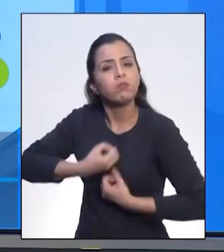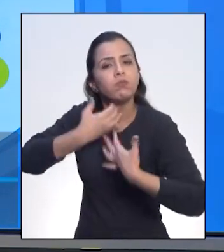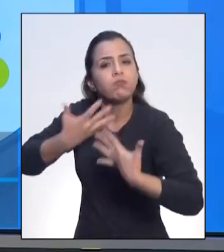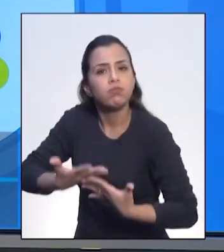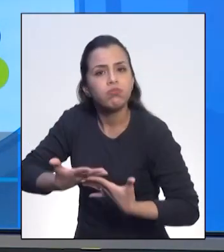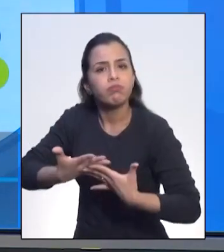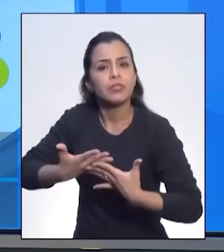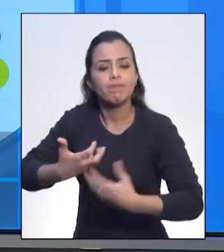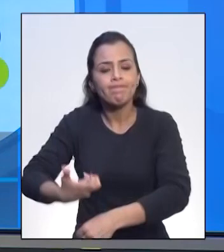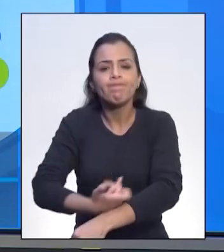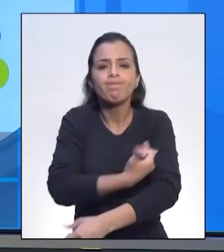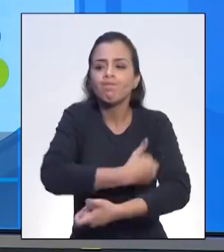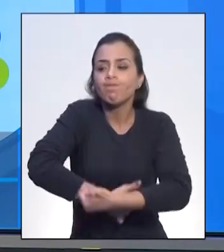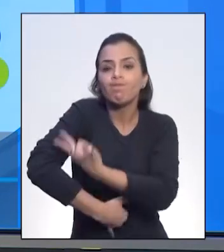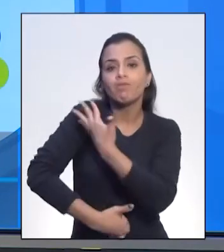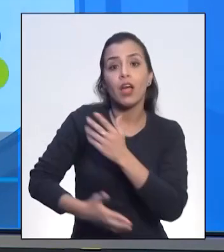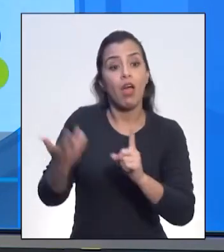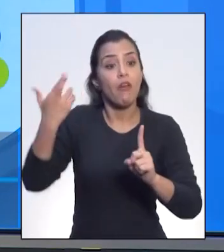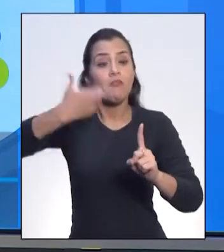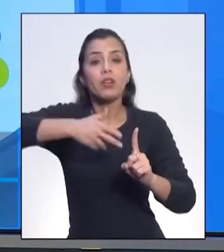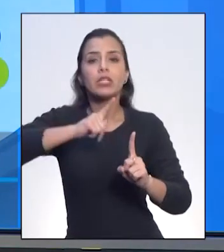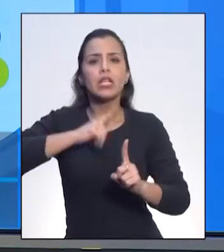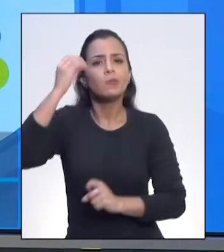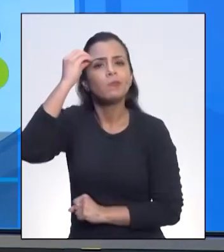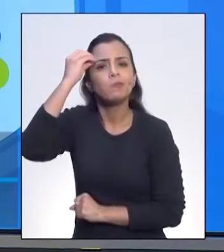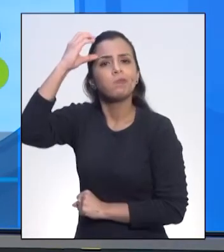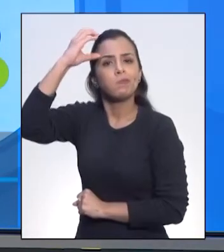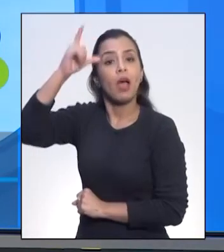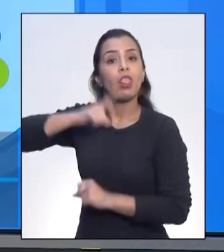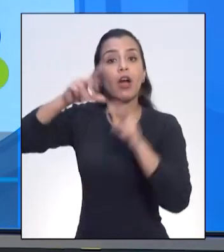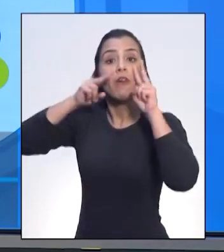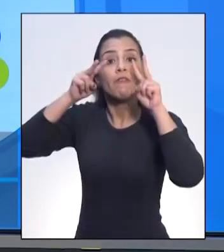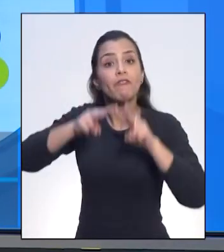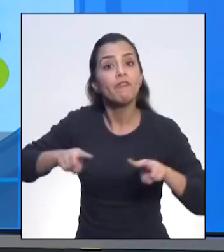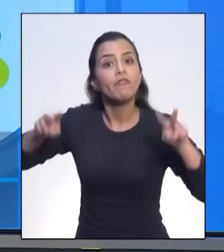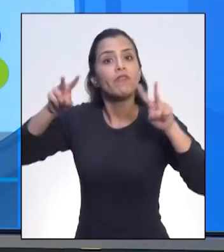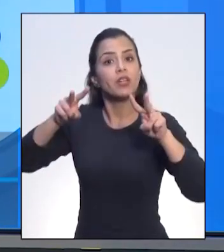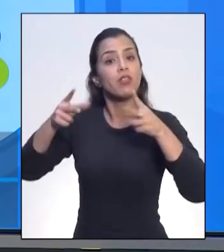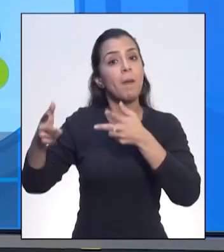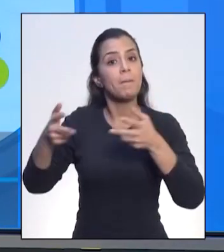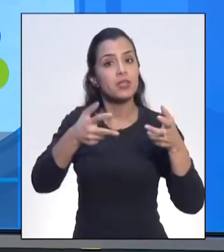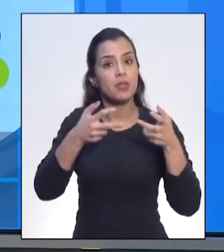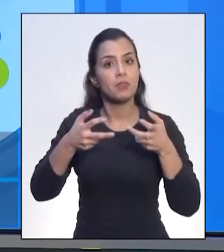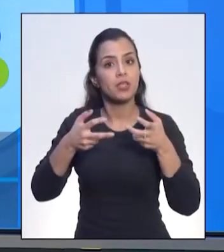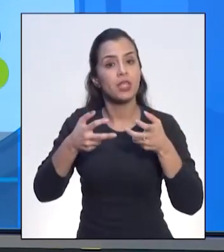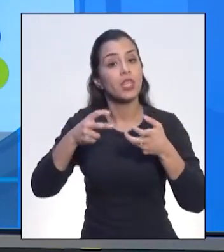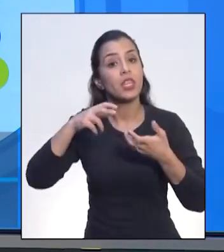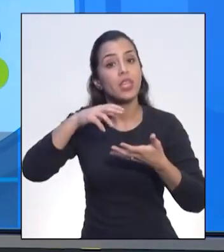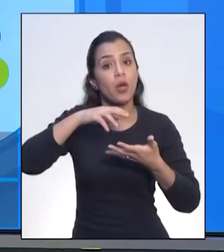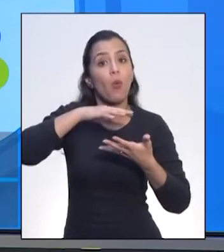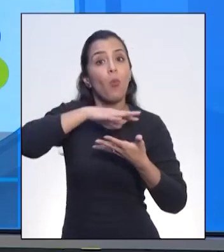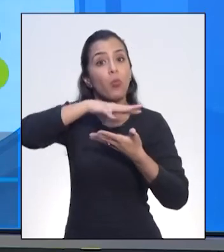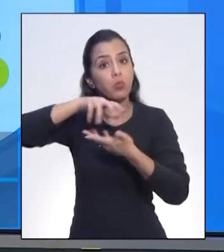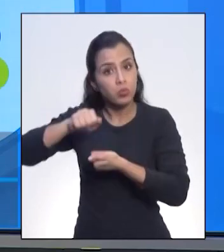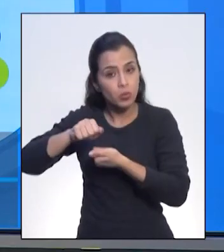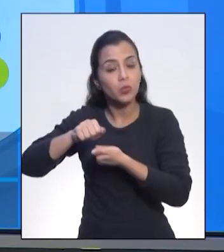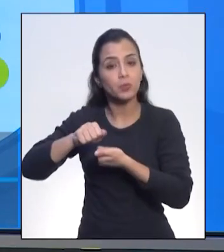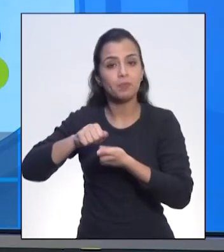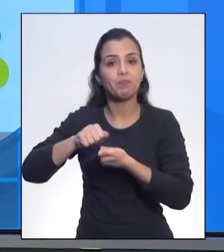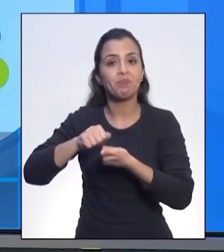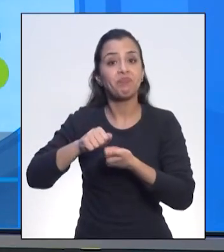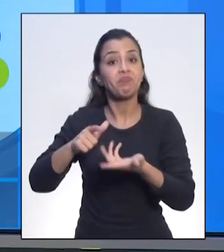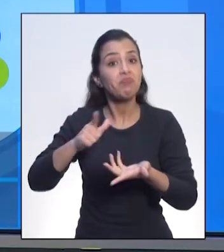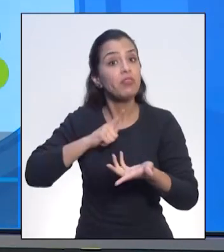as influências que constroem um pensamento, uma visão, uma percepção de mundo. E no nosso primeiro ano do ensino médio, uma